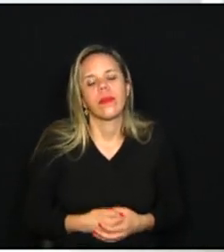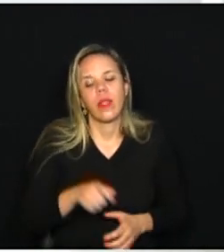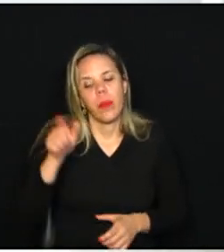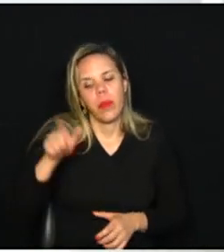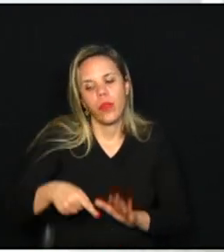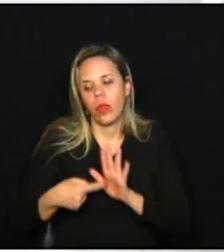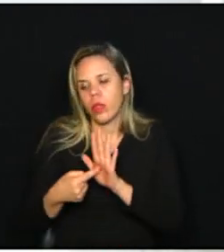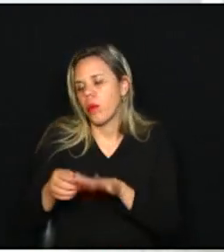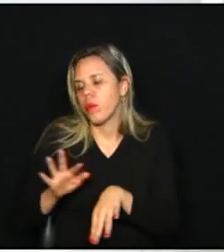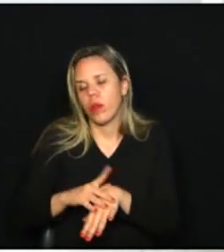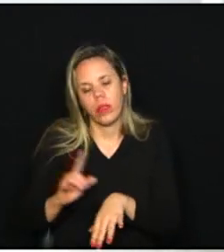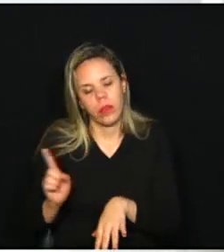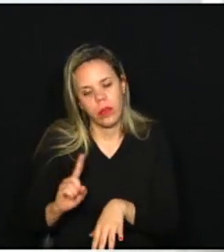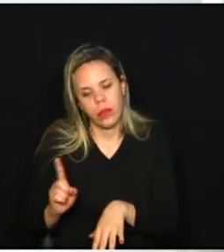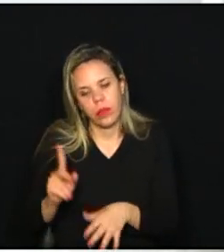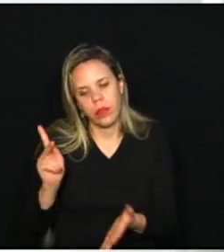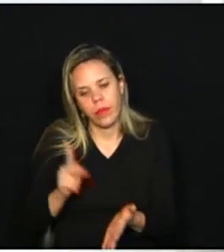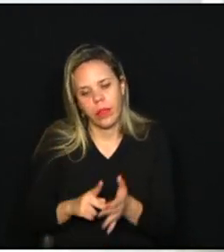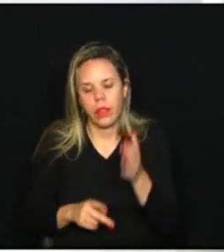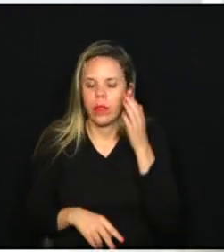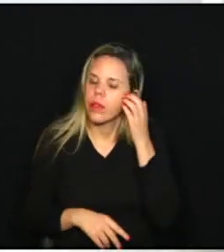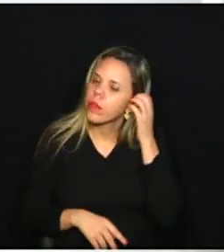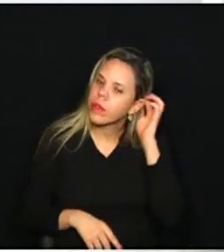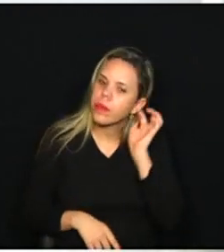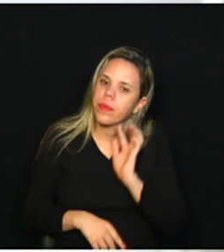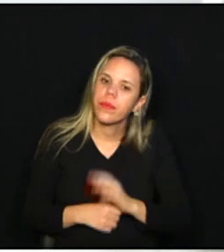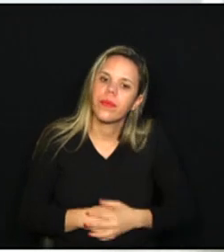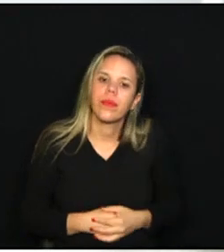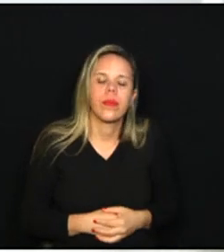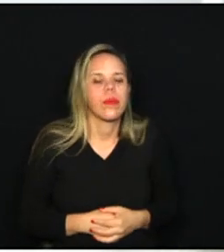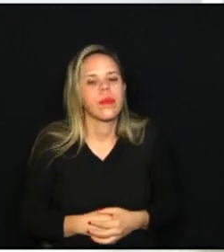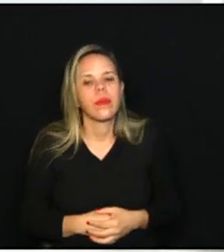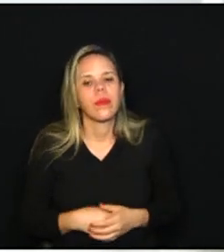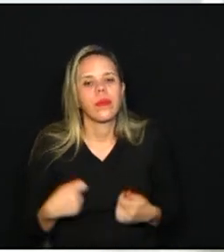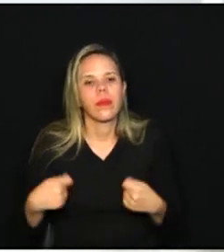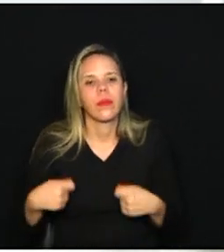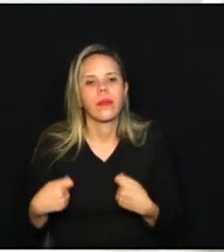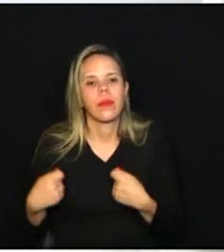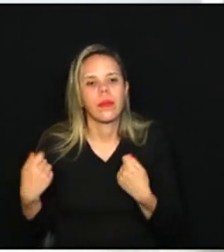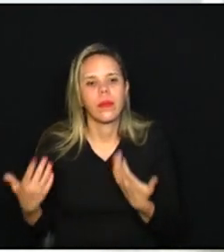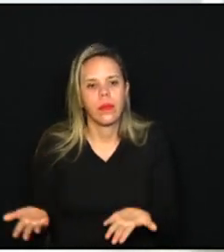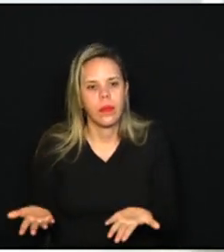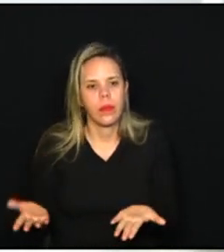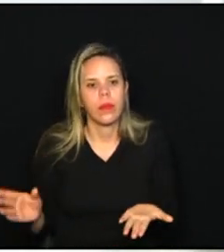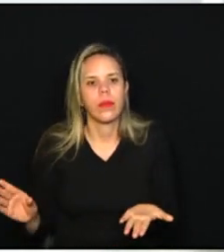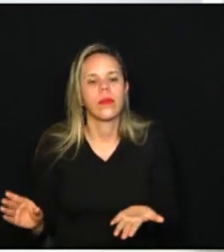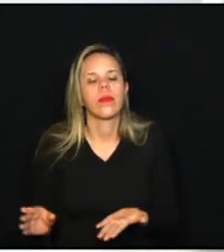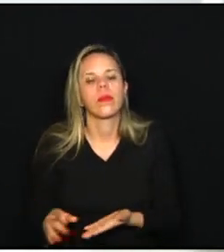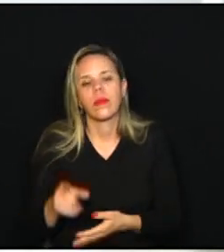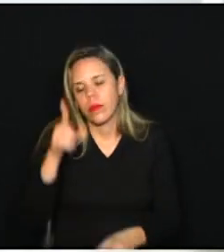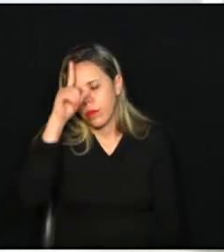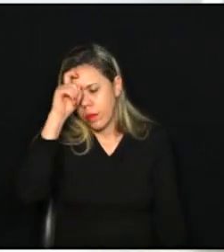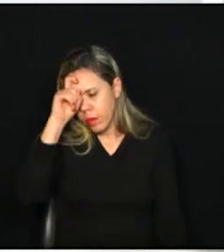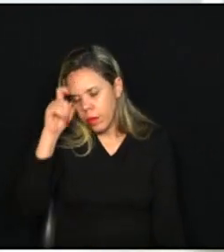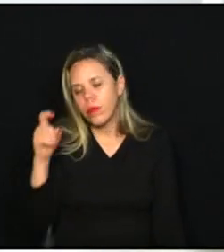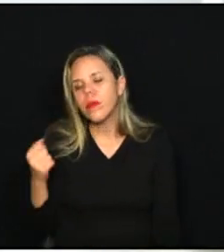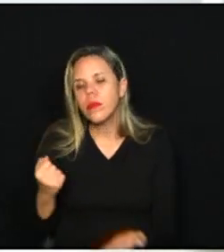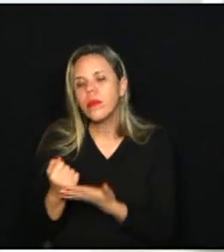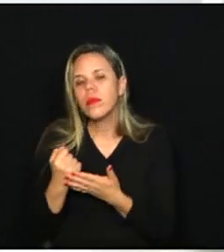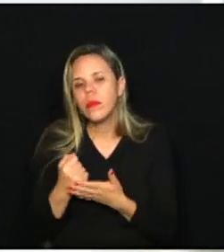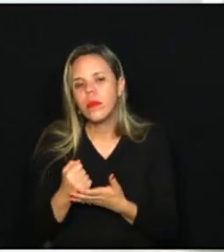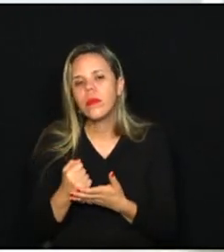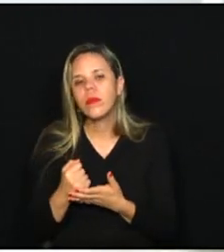que na verdade ele não necessariamente vai precisar desse recurso hospitalar, e também